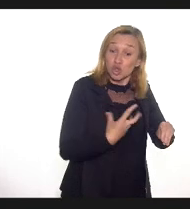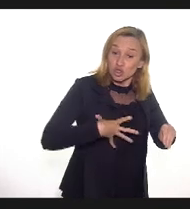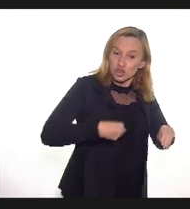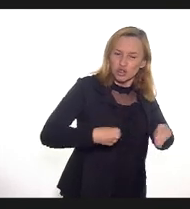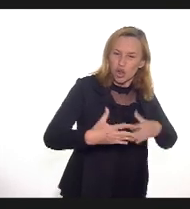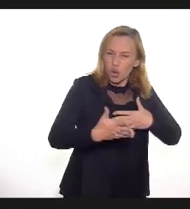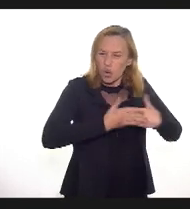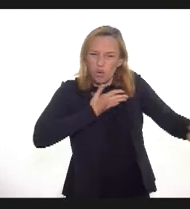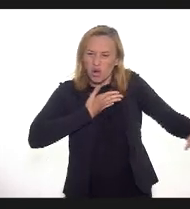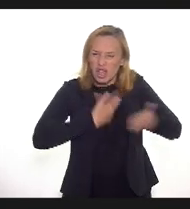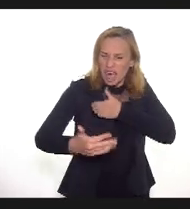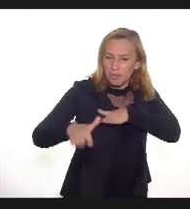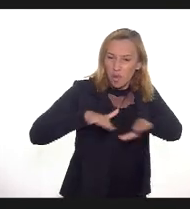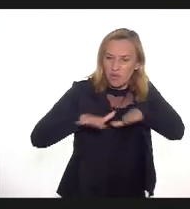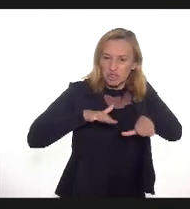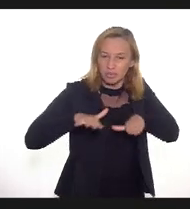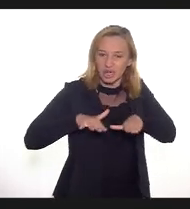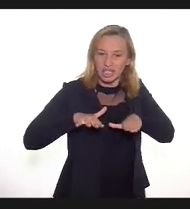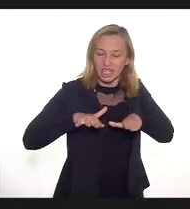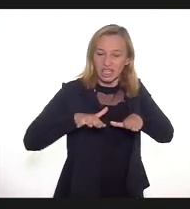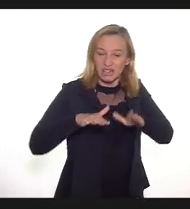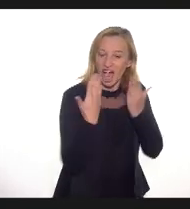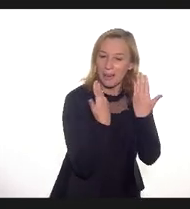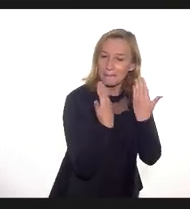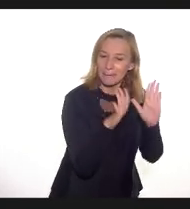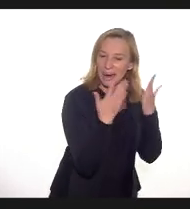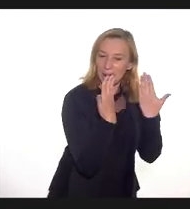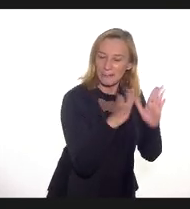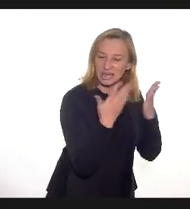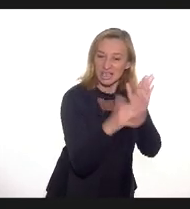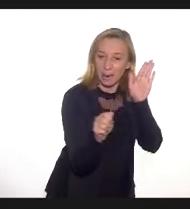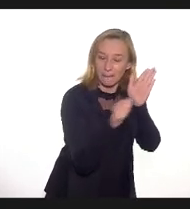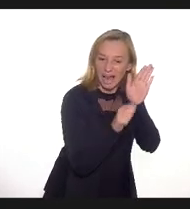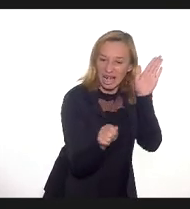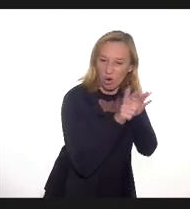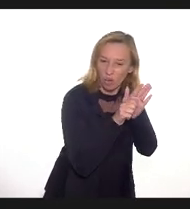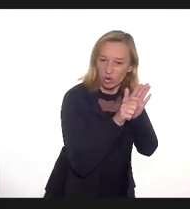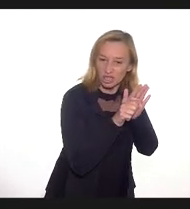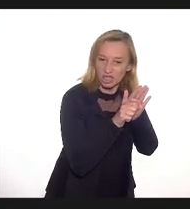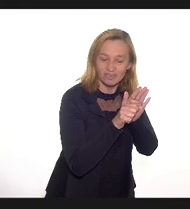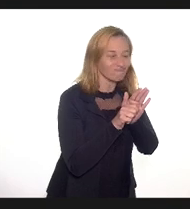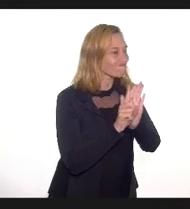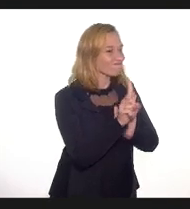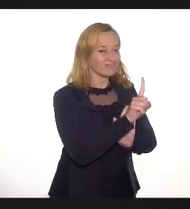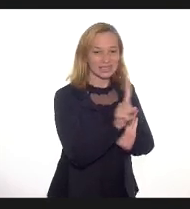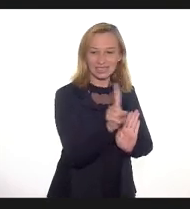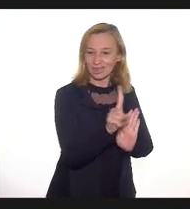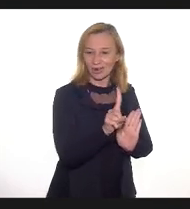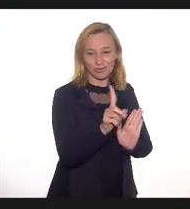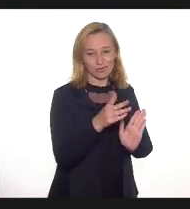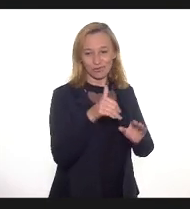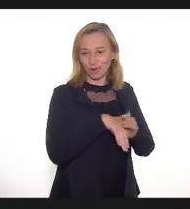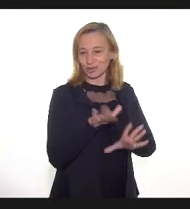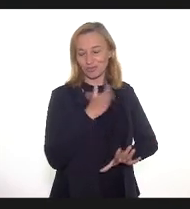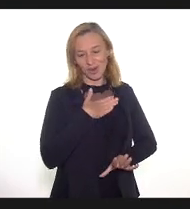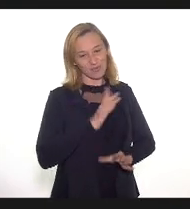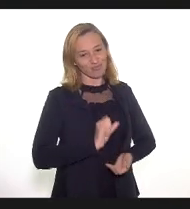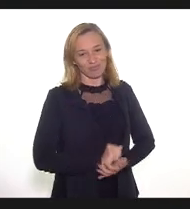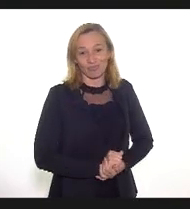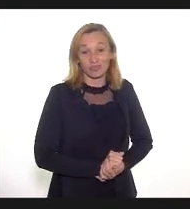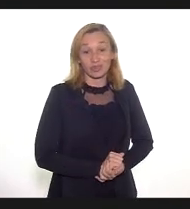qualquer movimento que vise aplaudir maconheiro não terá o meu voto.